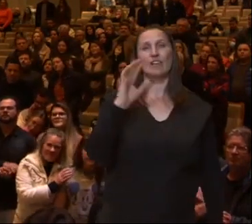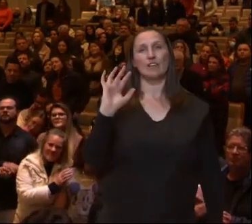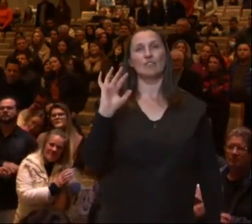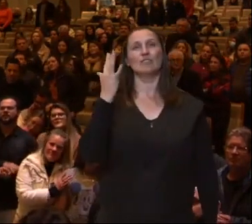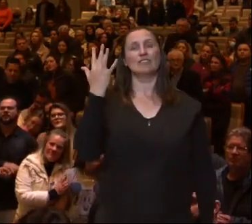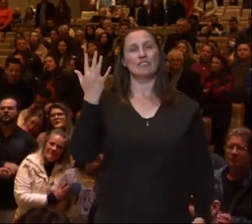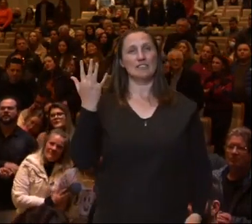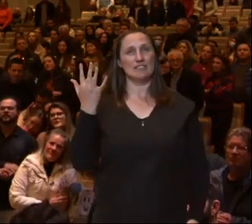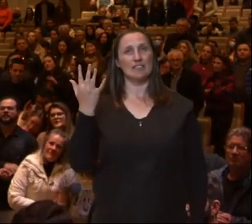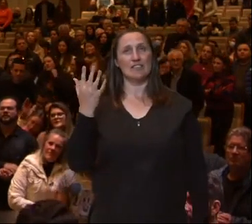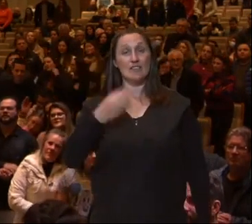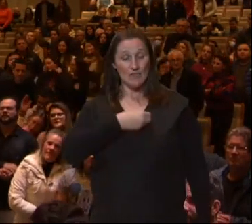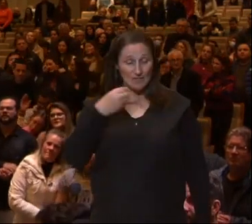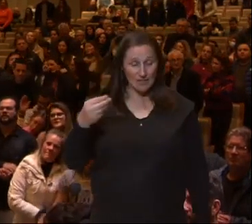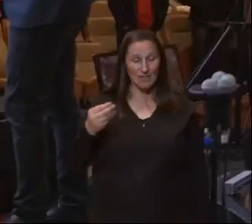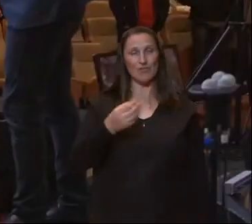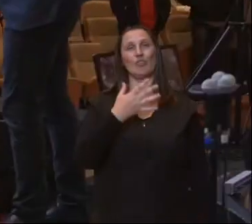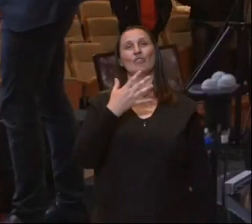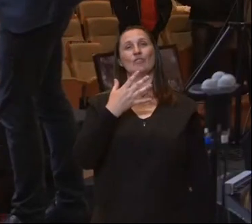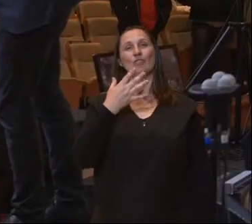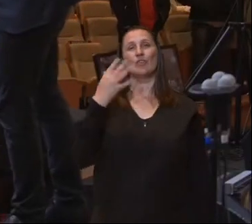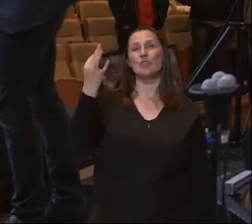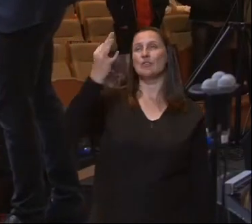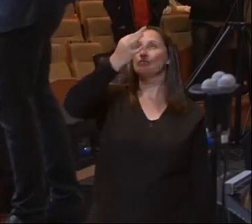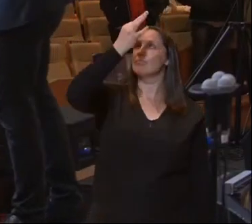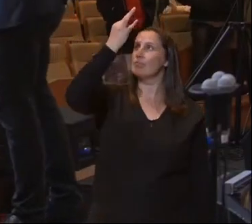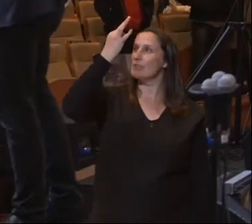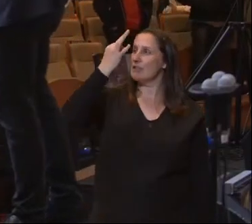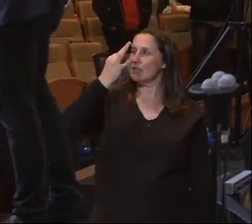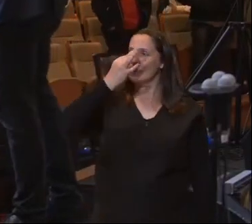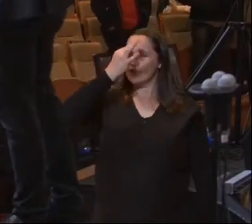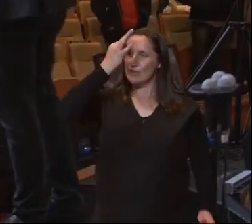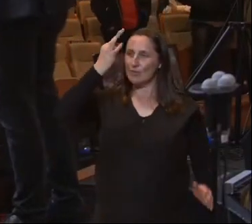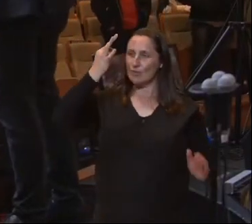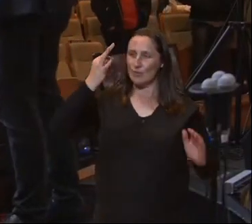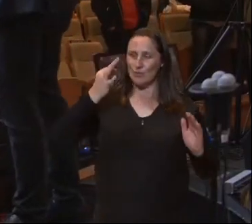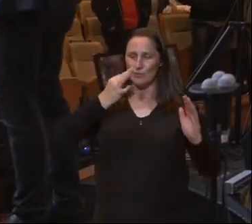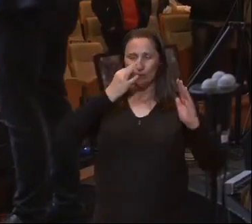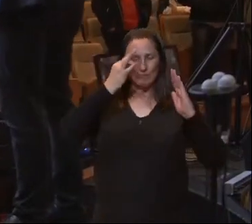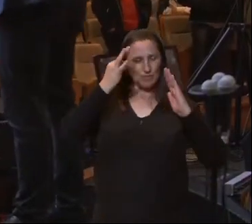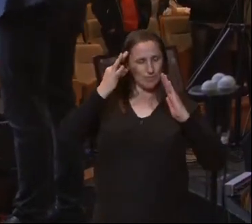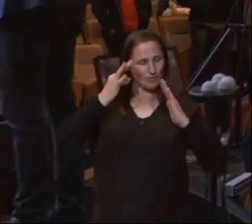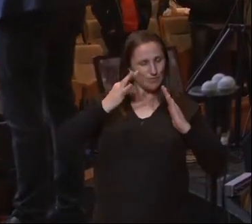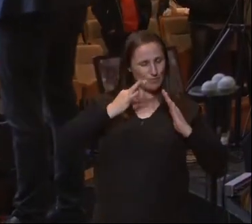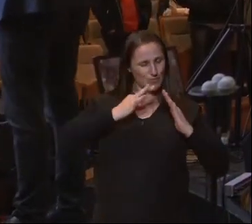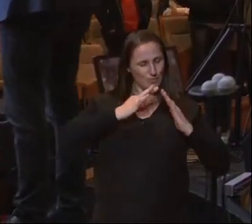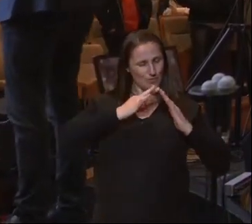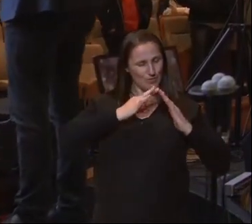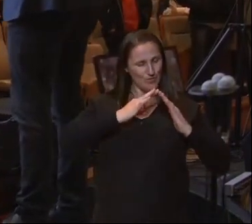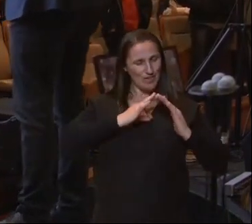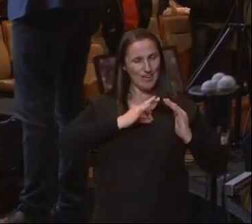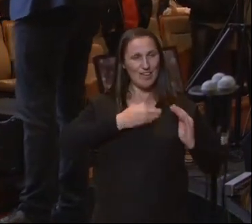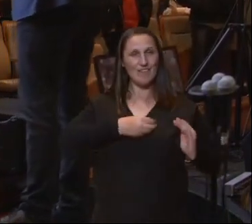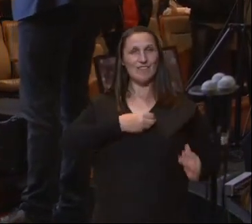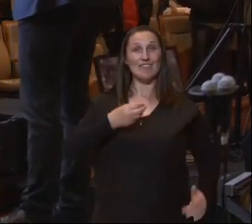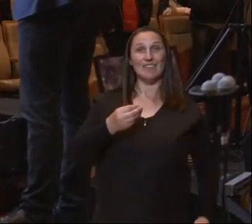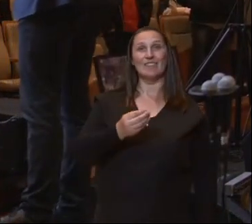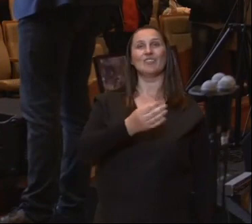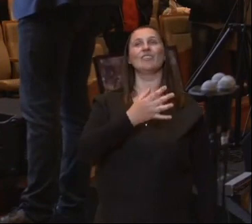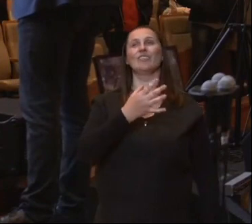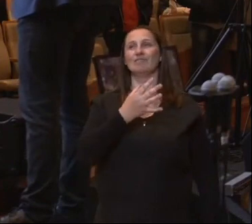vida nesta vida. O Espírito Santo vai entrar aí, vai começar uma nova jornada.